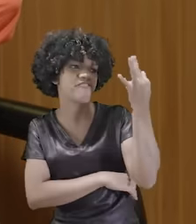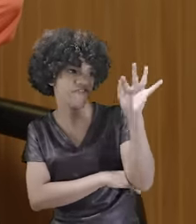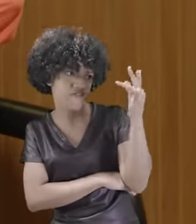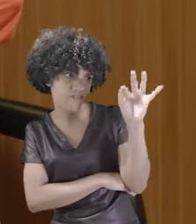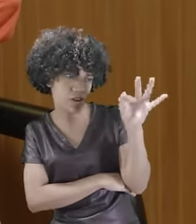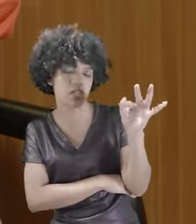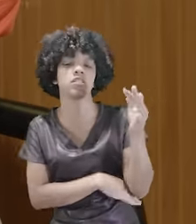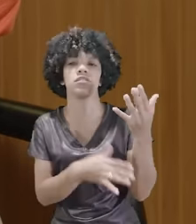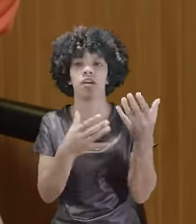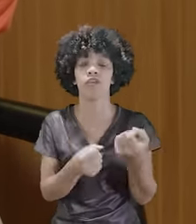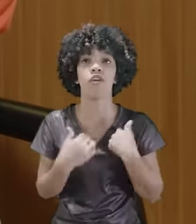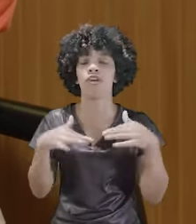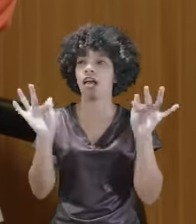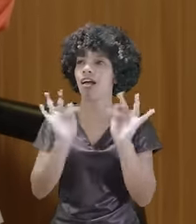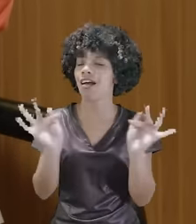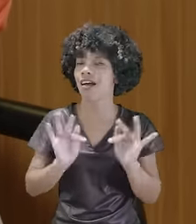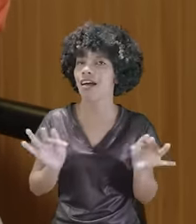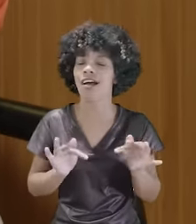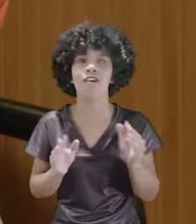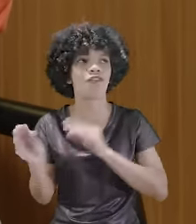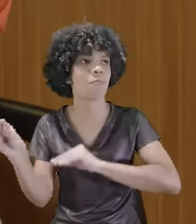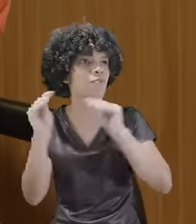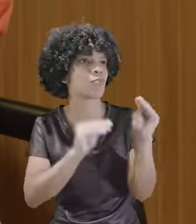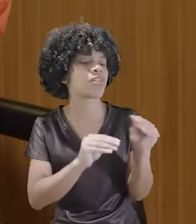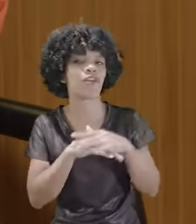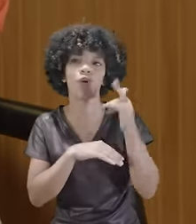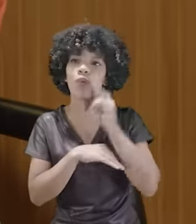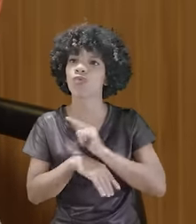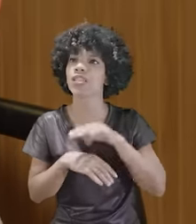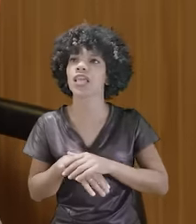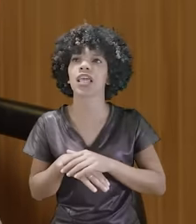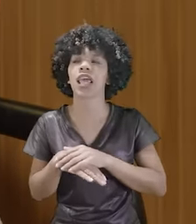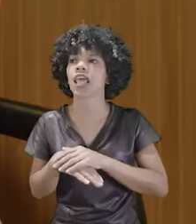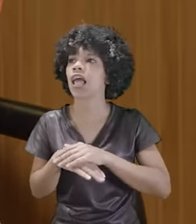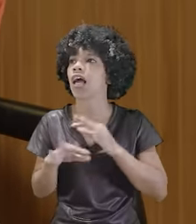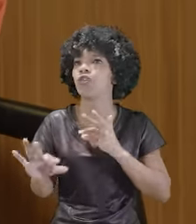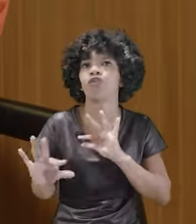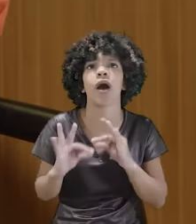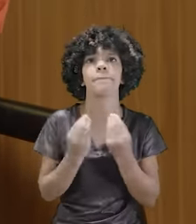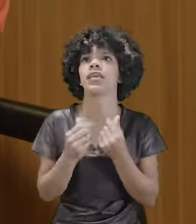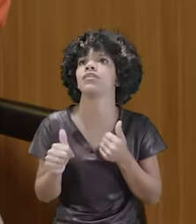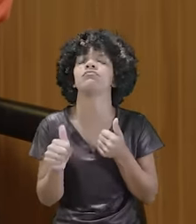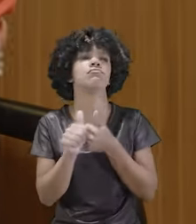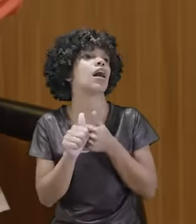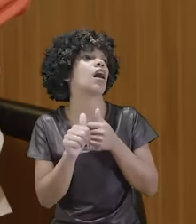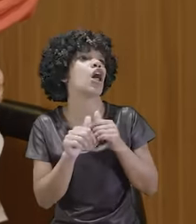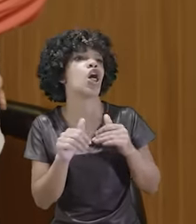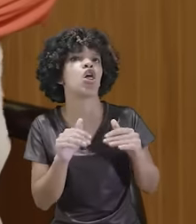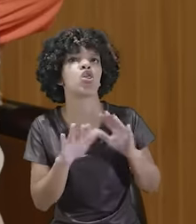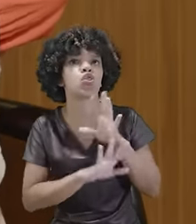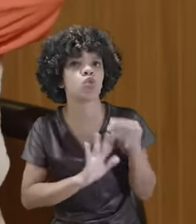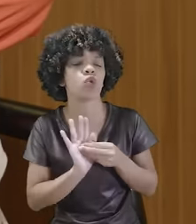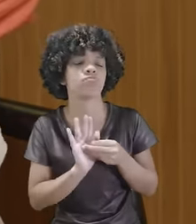para a gente fiquei feliz que a gente vai sair que a gente vai para outro lugar eu vou conseguir chamar minha família meus filhos todos só a gente vai no França